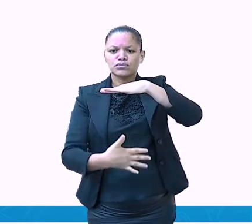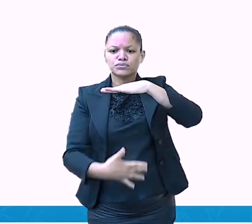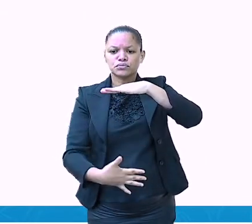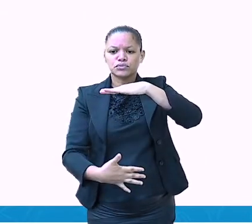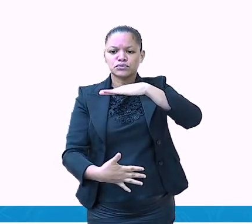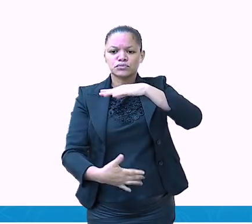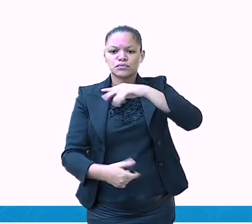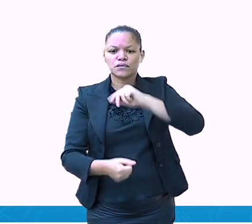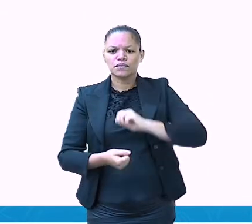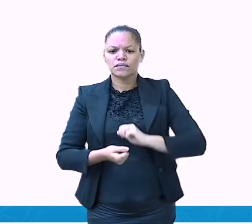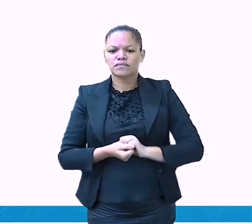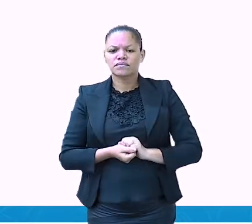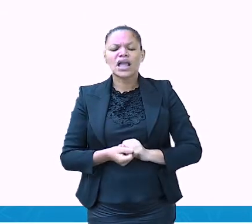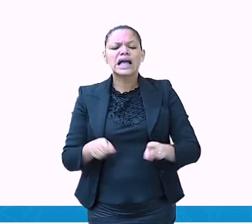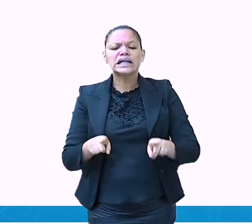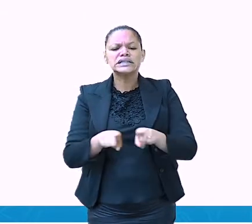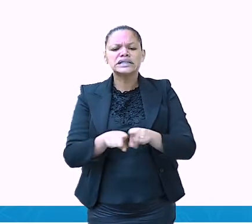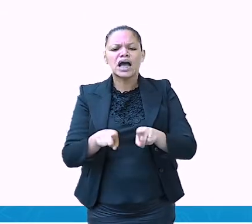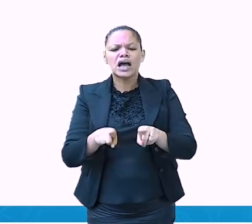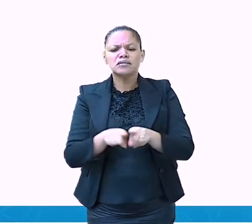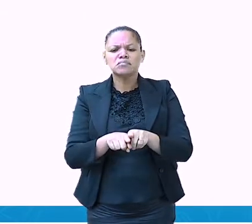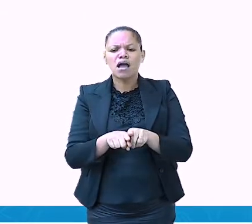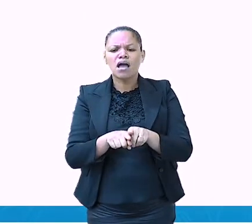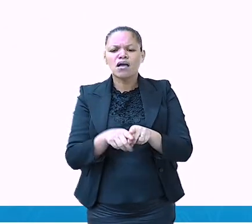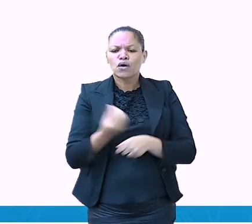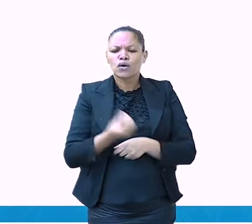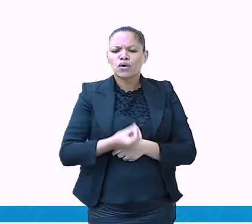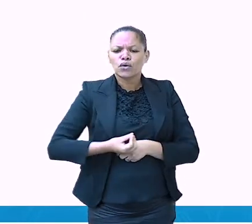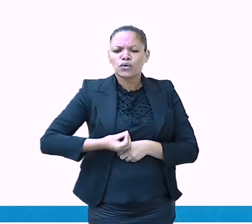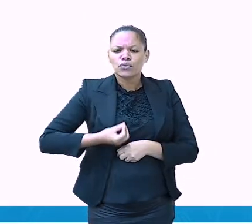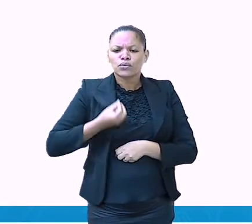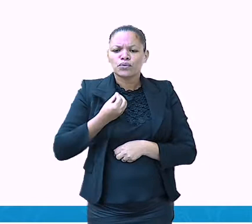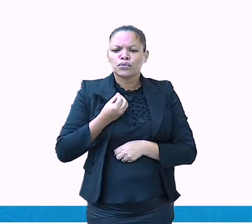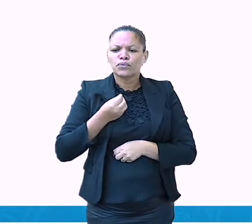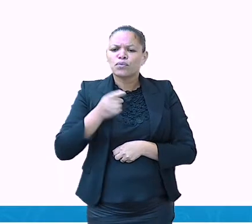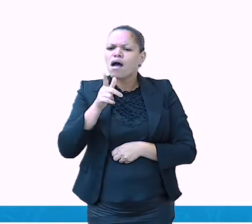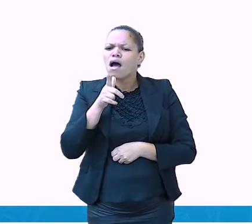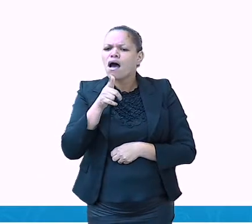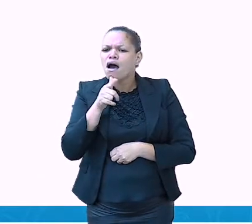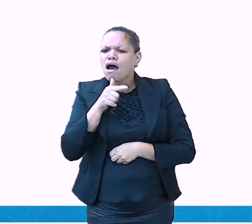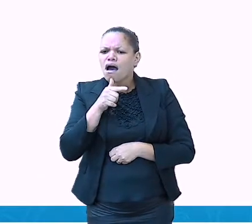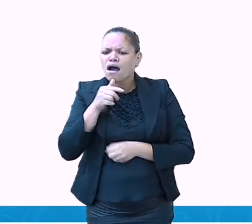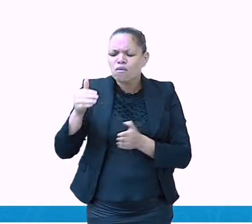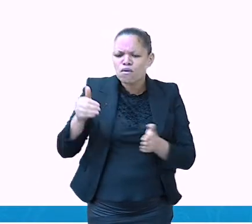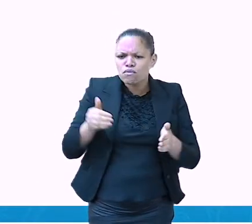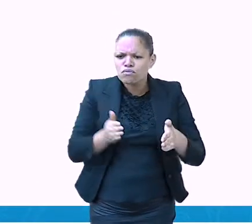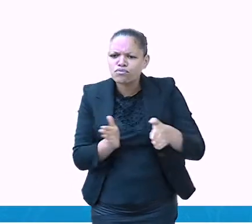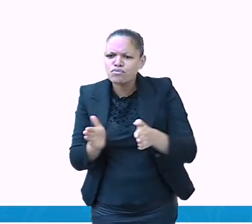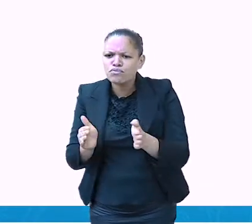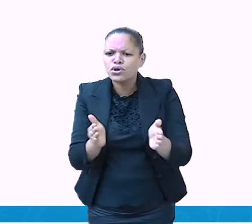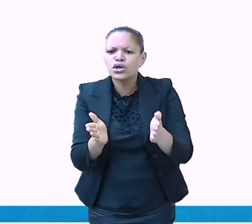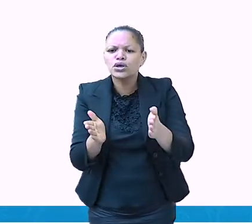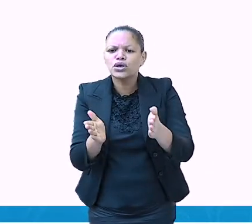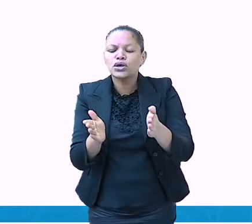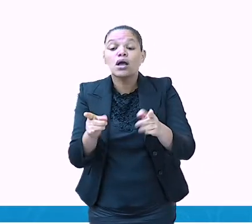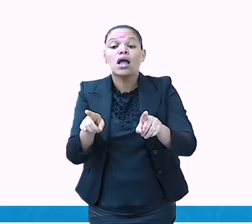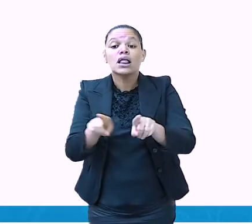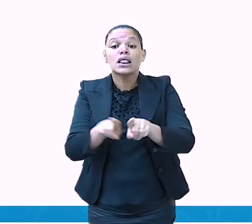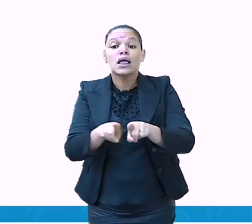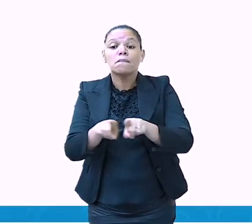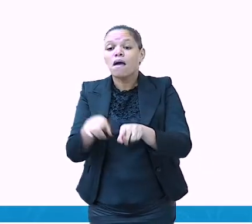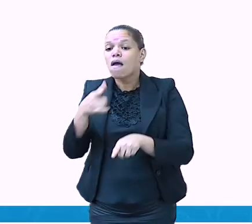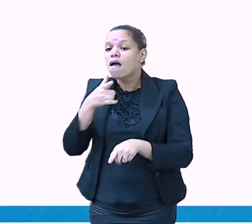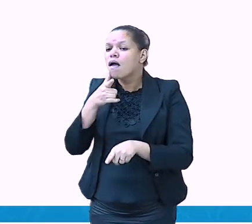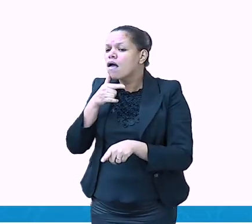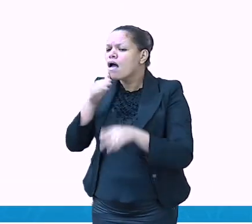terra. Eles podem viver nas profundezas de mares e rios. E eles